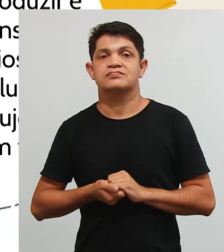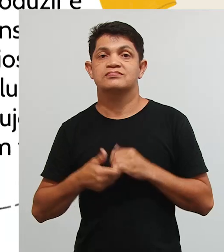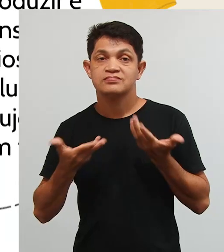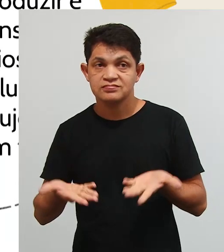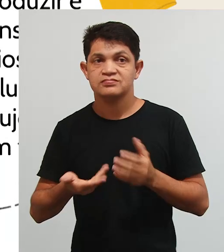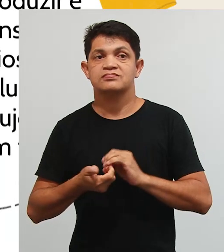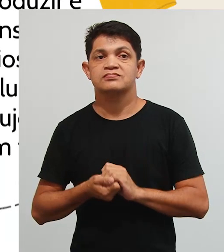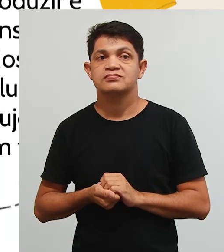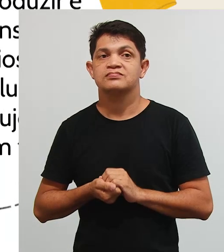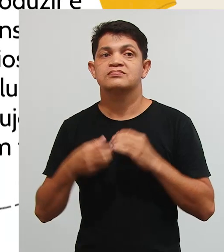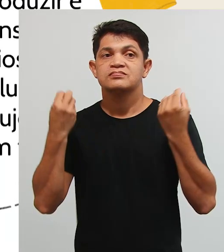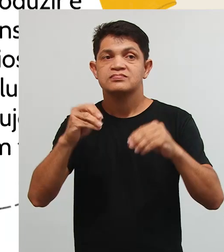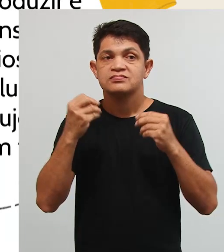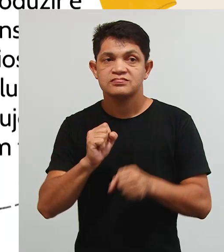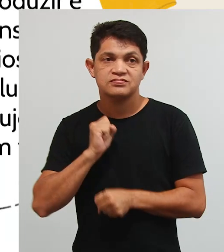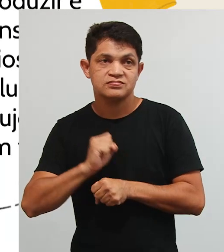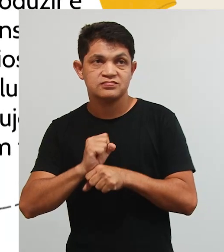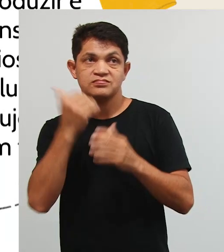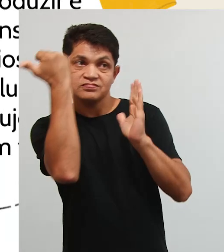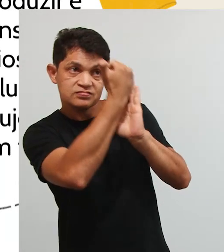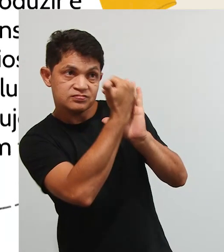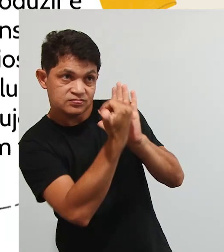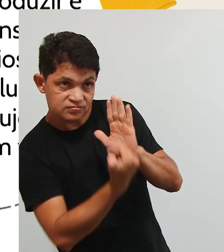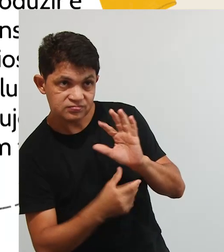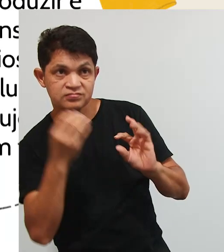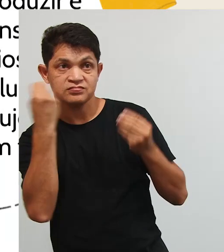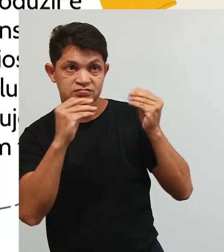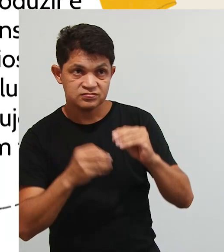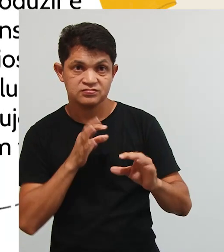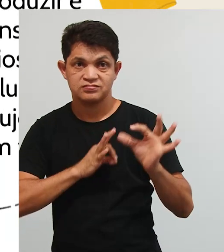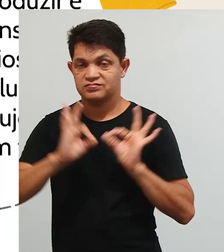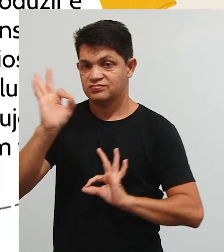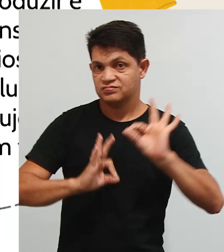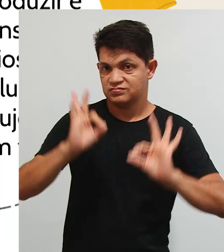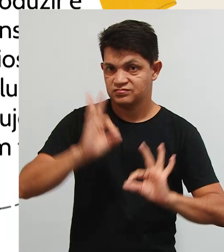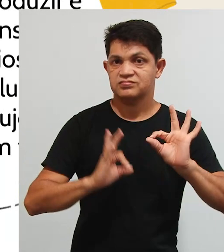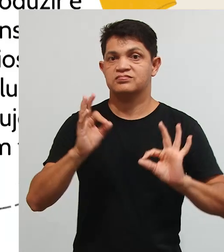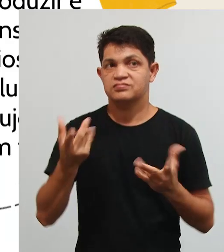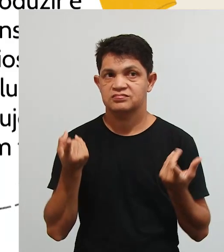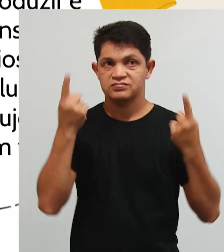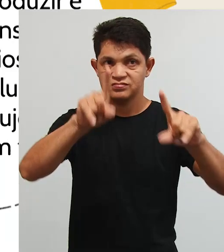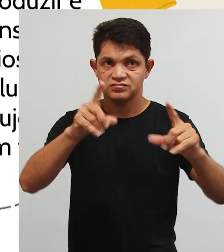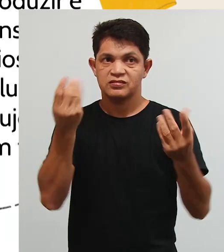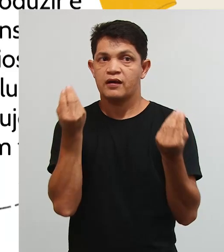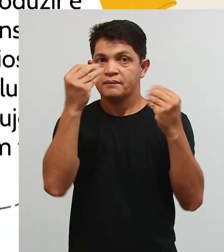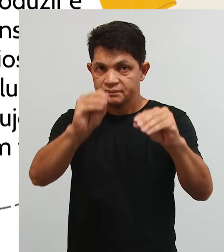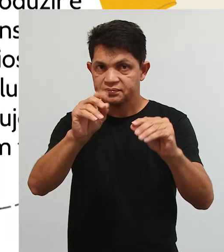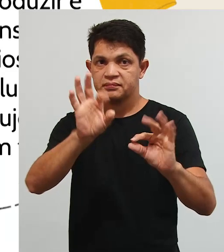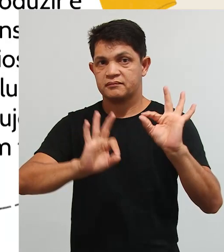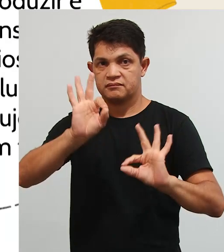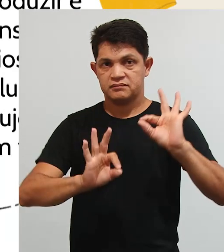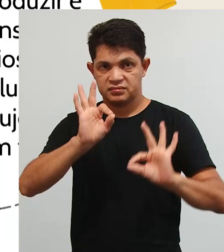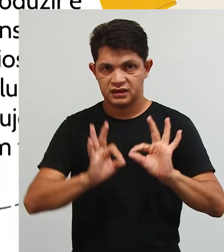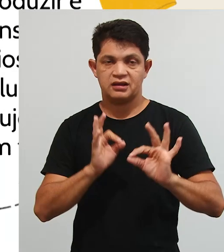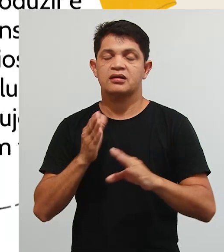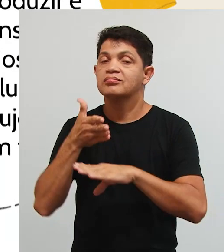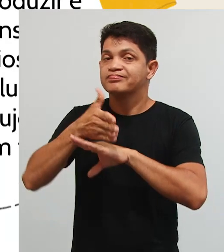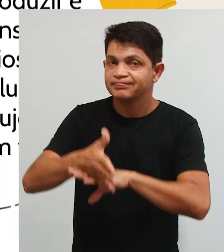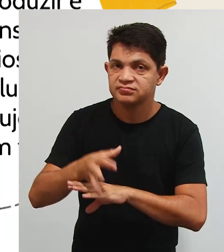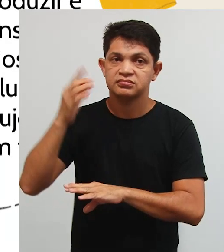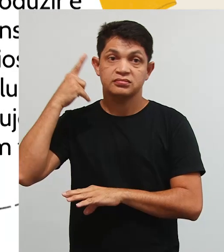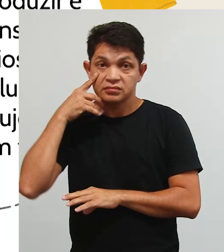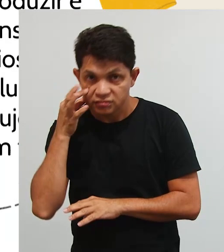do astronauta quando chegou à Lua, né, de que é um pequeno passo para o ser humano, mas um grande passo para a humanidade.